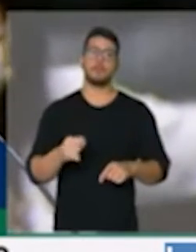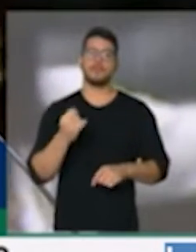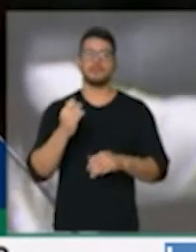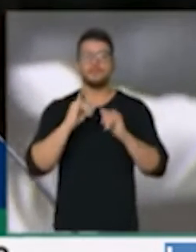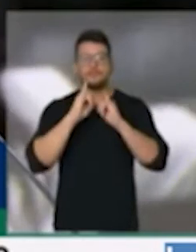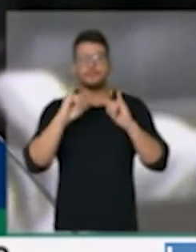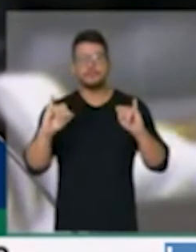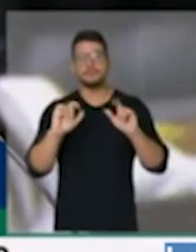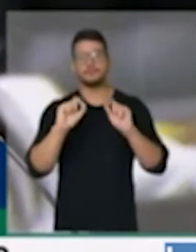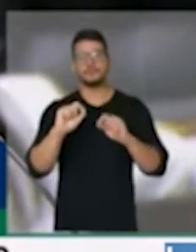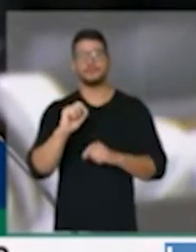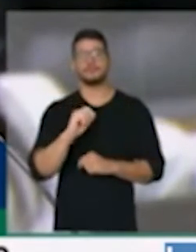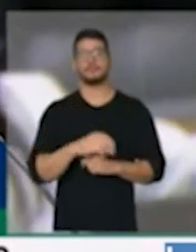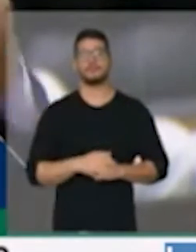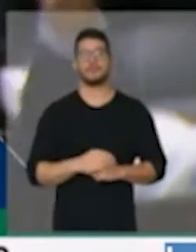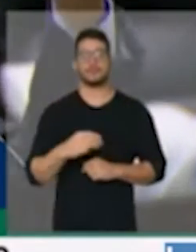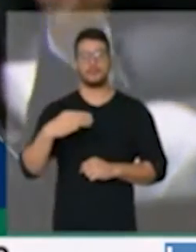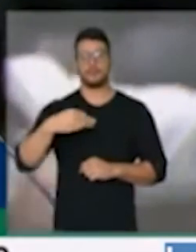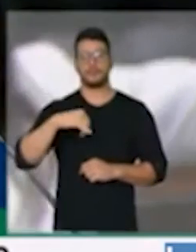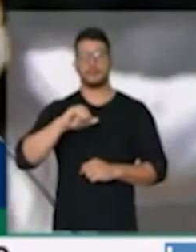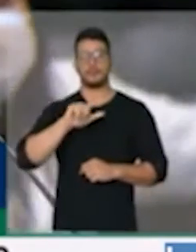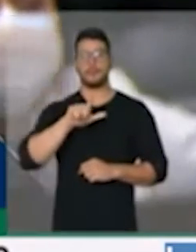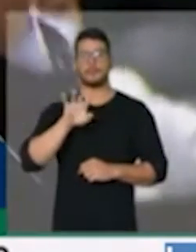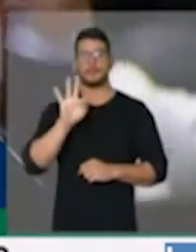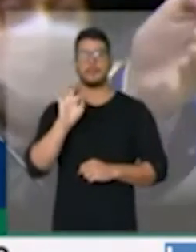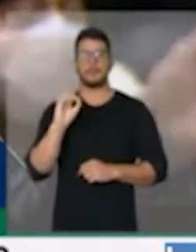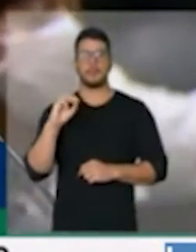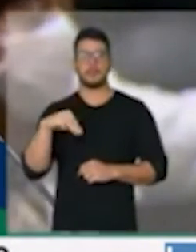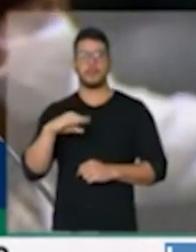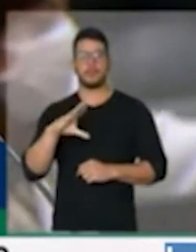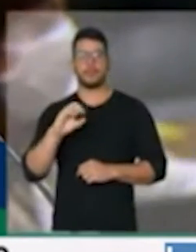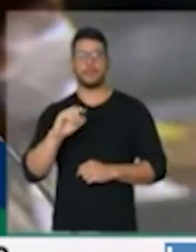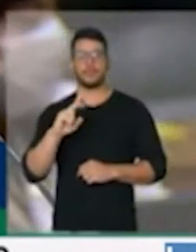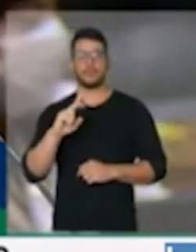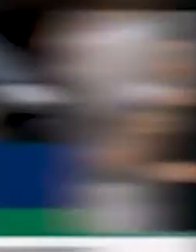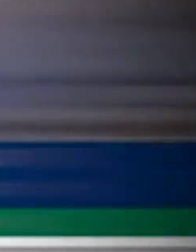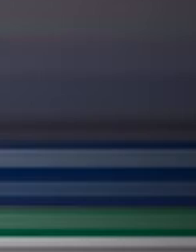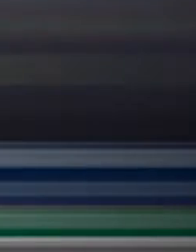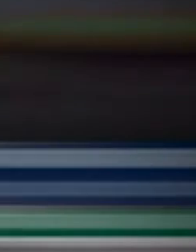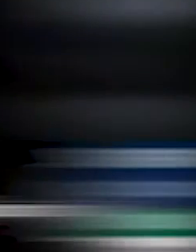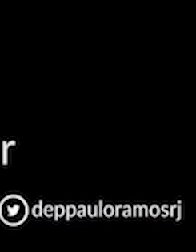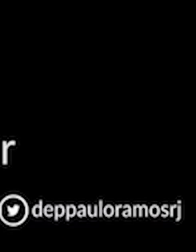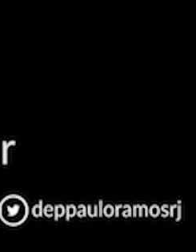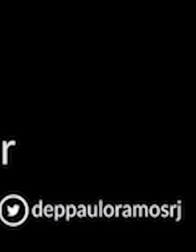também de Milton Coelho da Graça, grande jornalista em defesa da democracia.